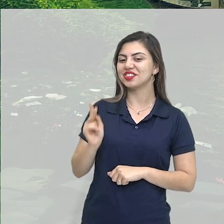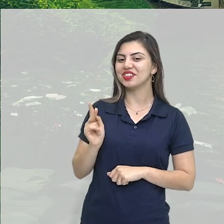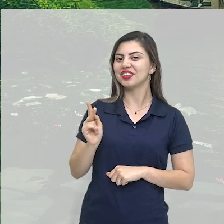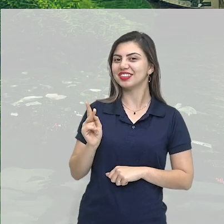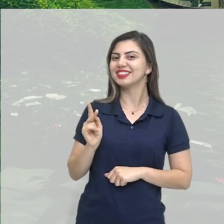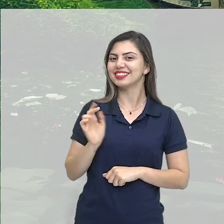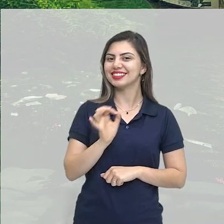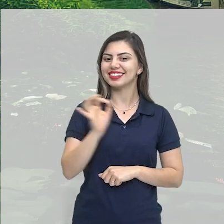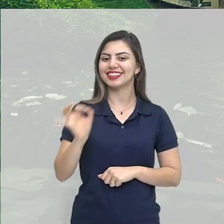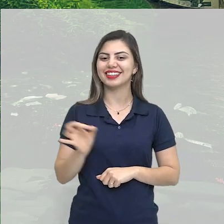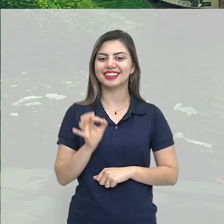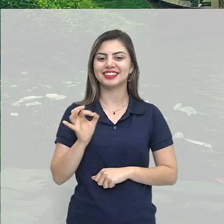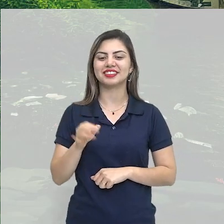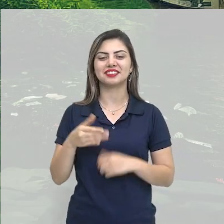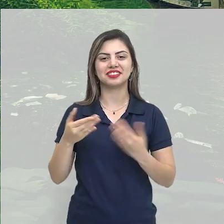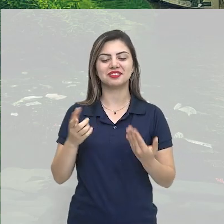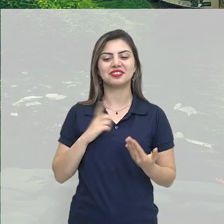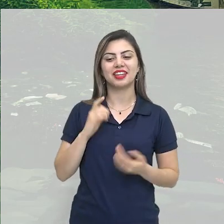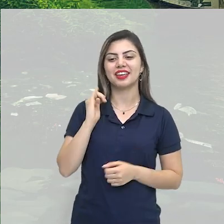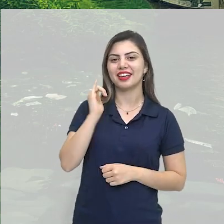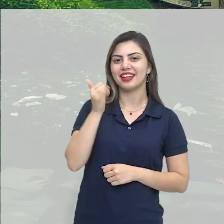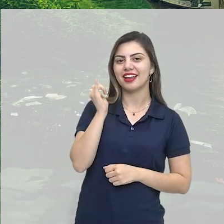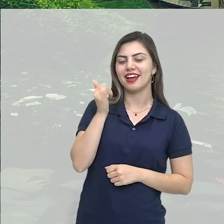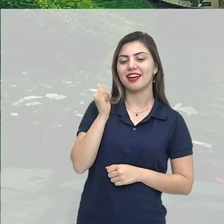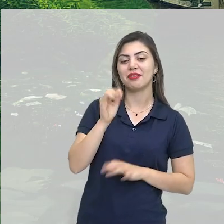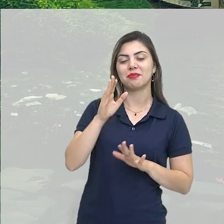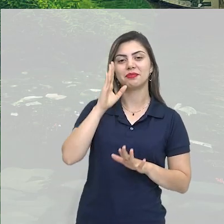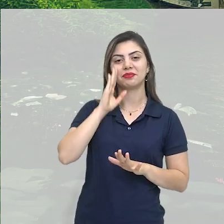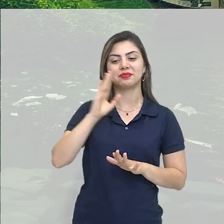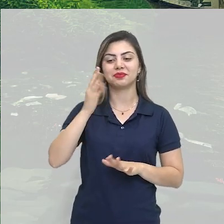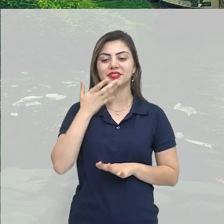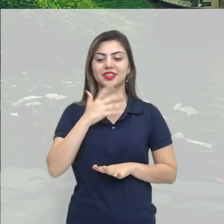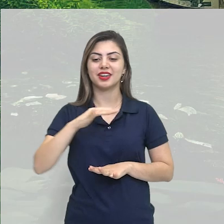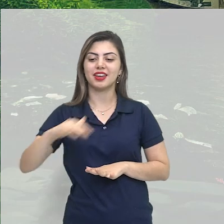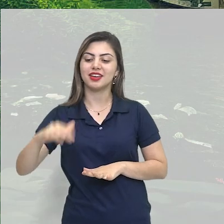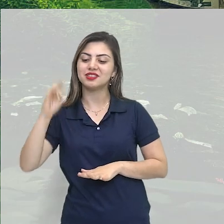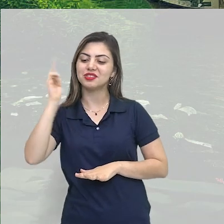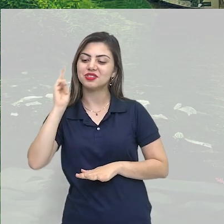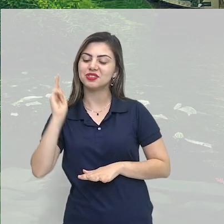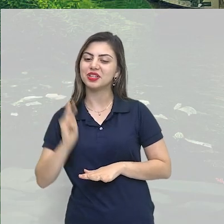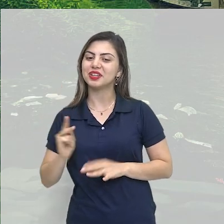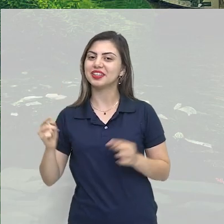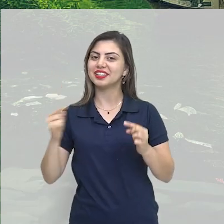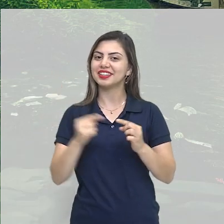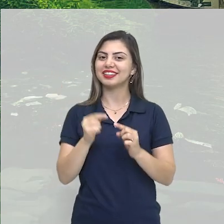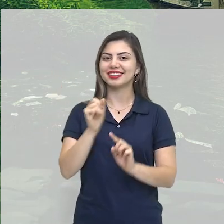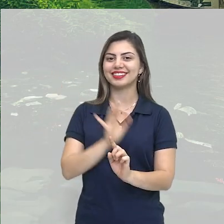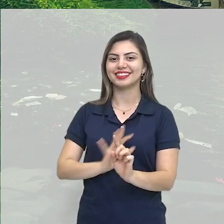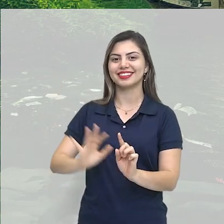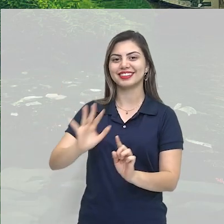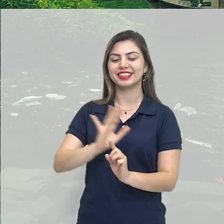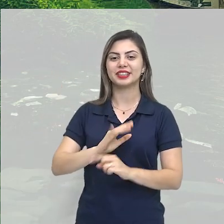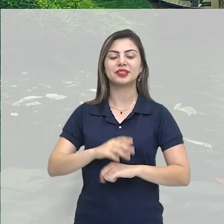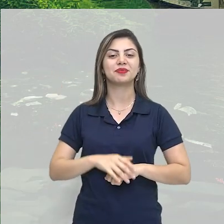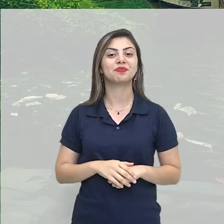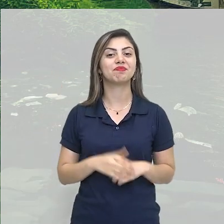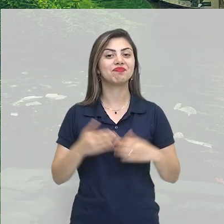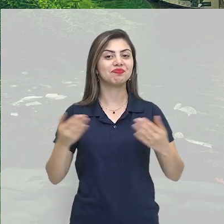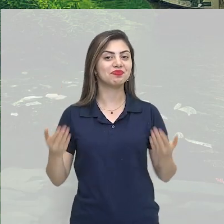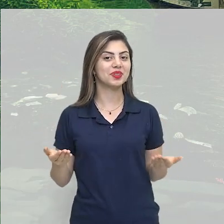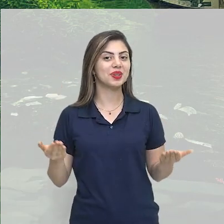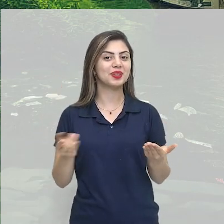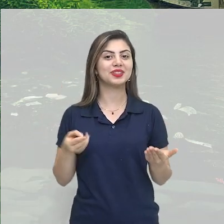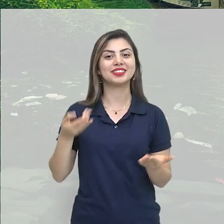aí nas histórias que são contadas, principalmente para as crianças. Então, hoje nós vamos estudar sobre